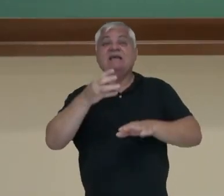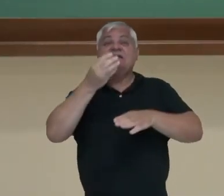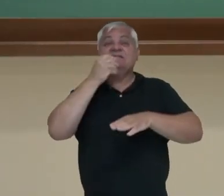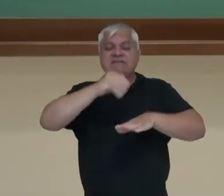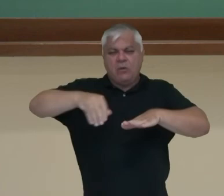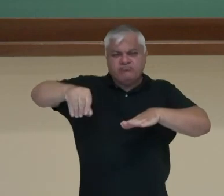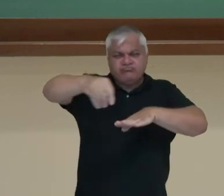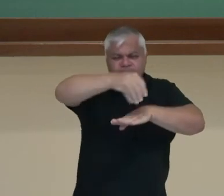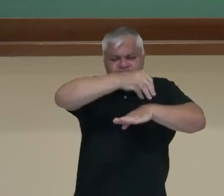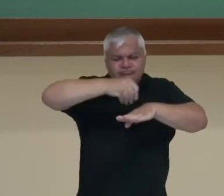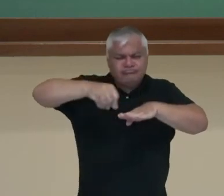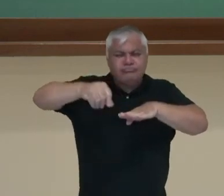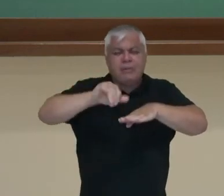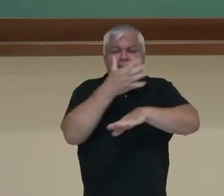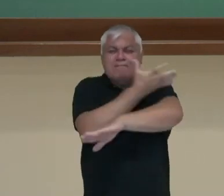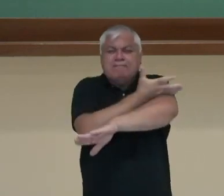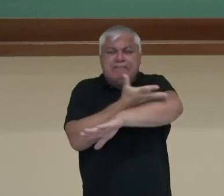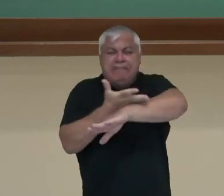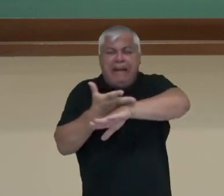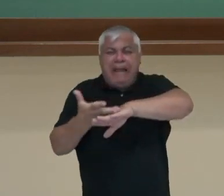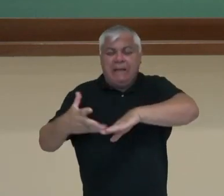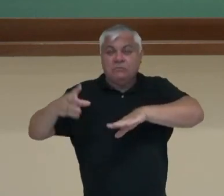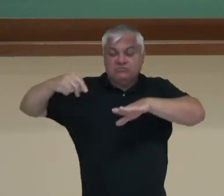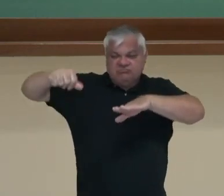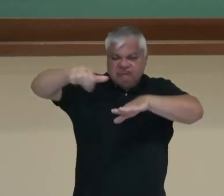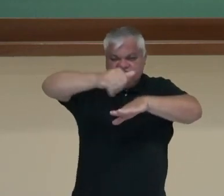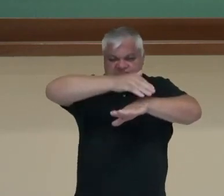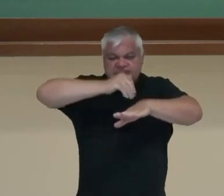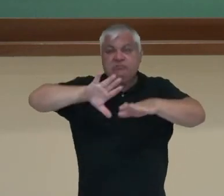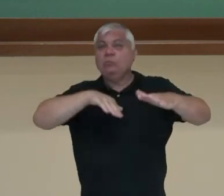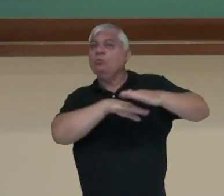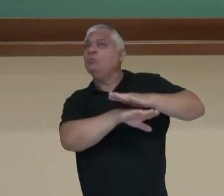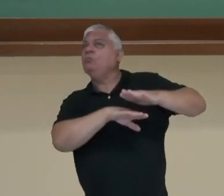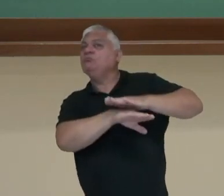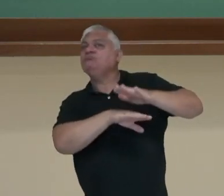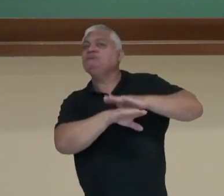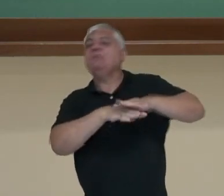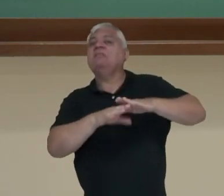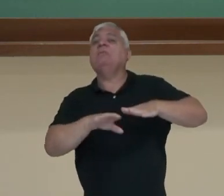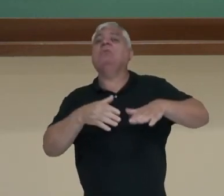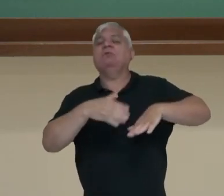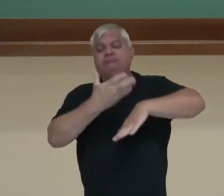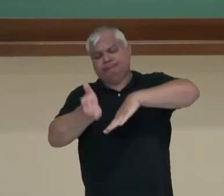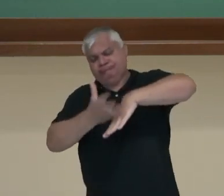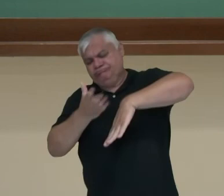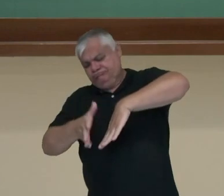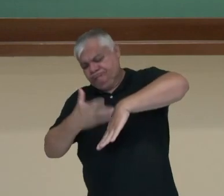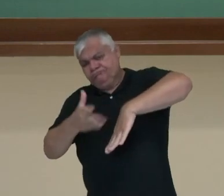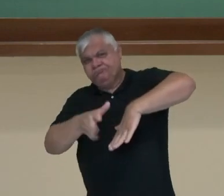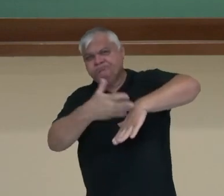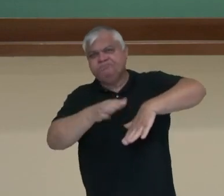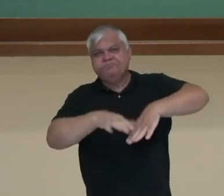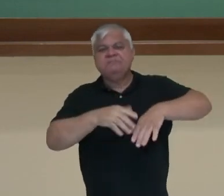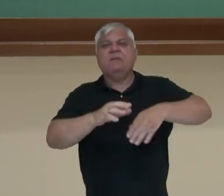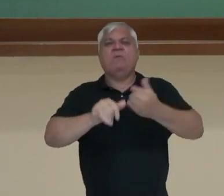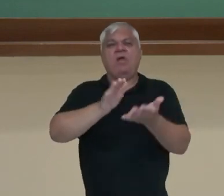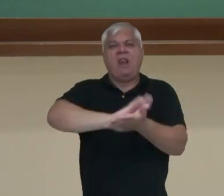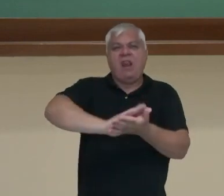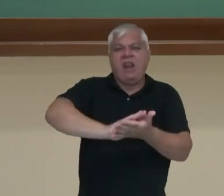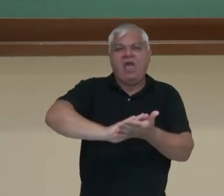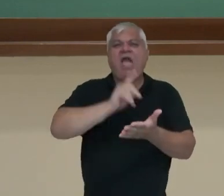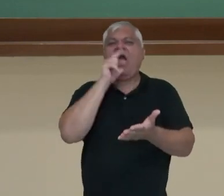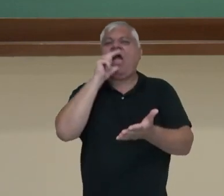o que tem de líquido nela, né? E depois conserva-se, né? Limpando o sal dela e depois fazendo todo o processo de